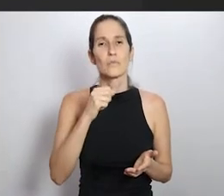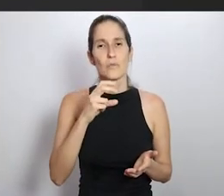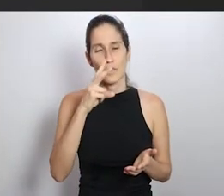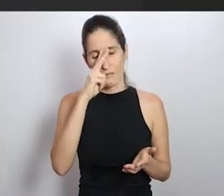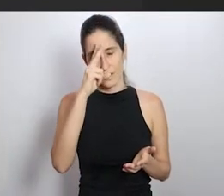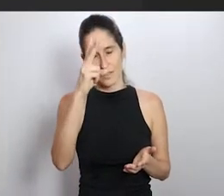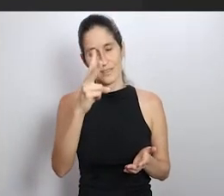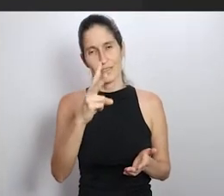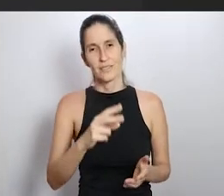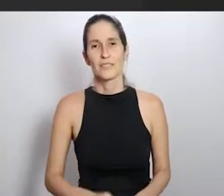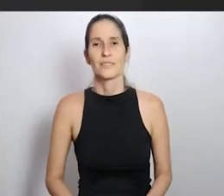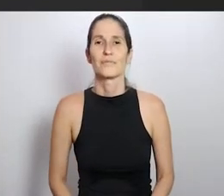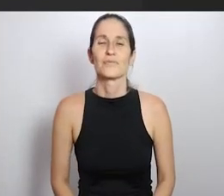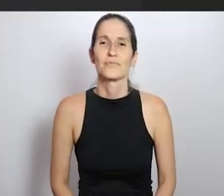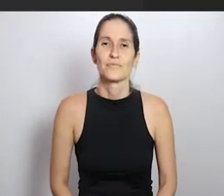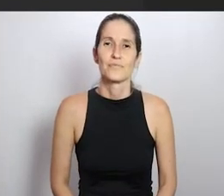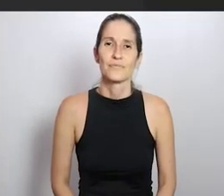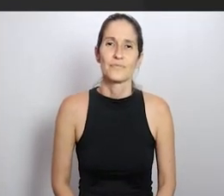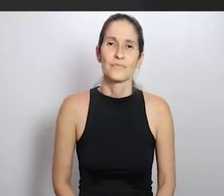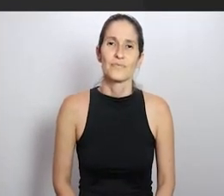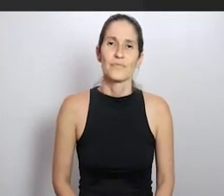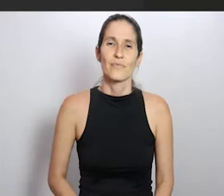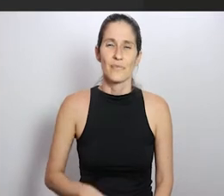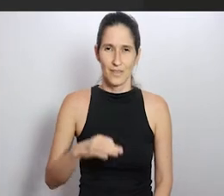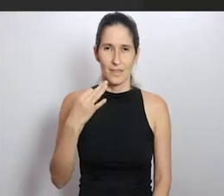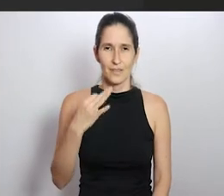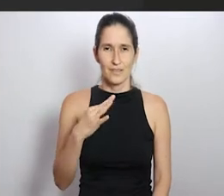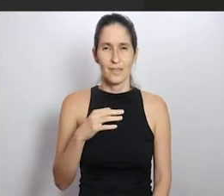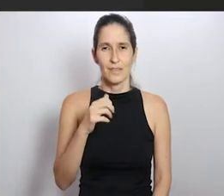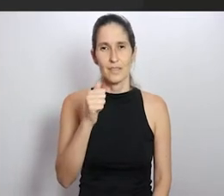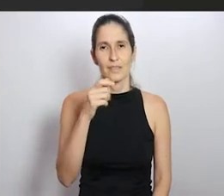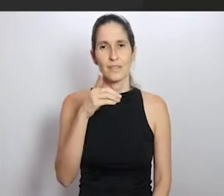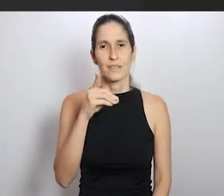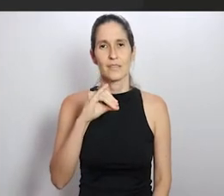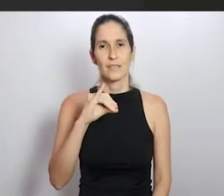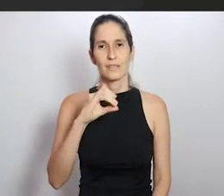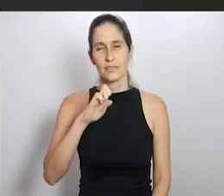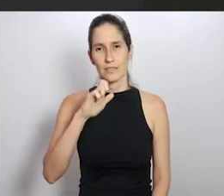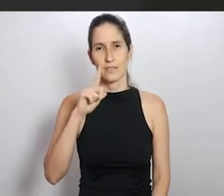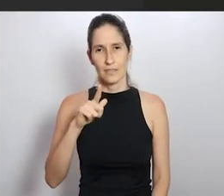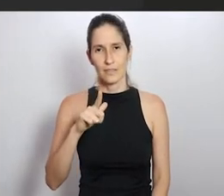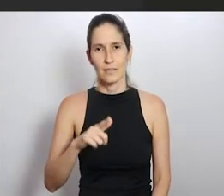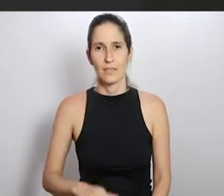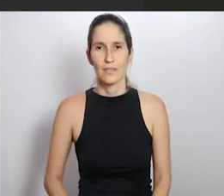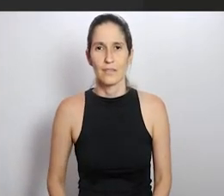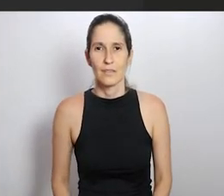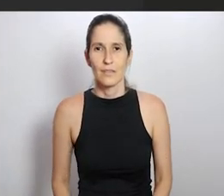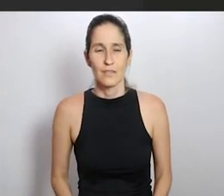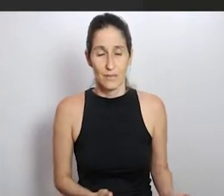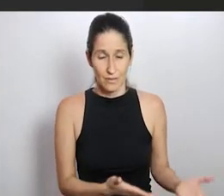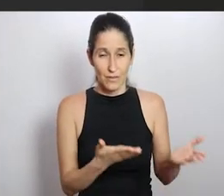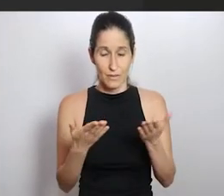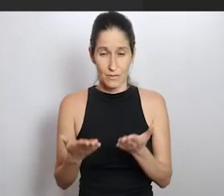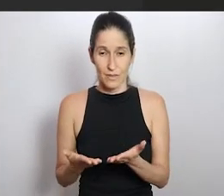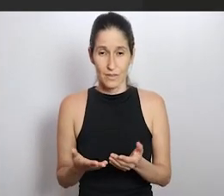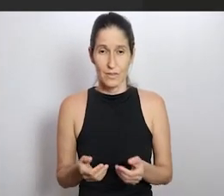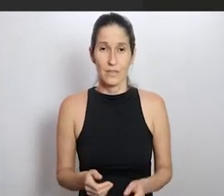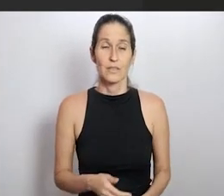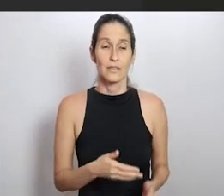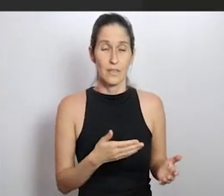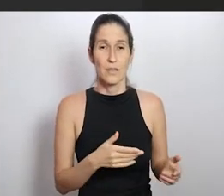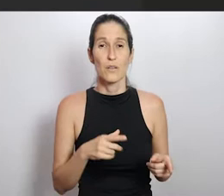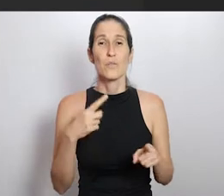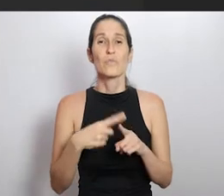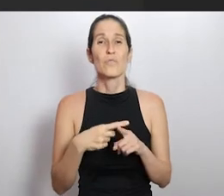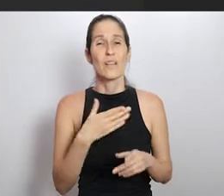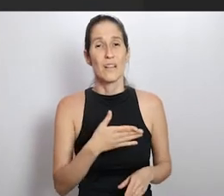mulher valente, oh, que mulher valente. Acho que dá certo é Adiel